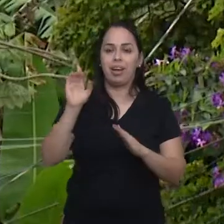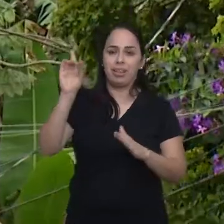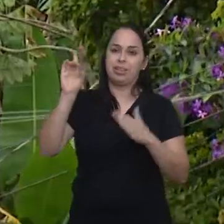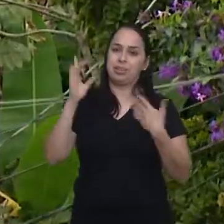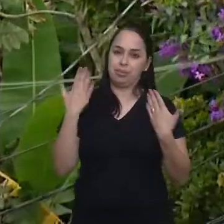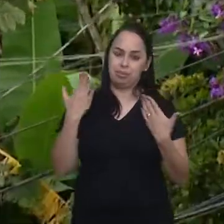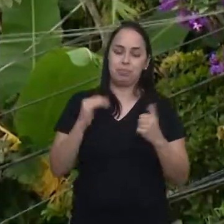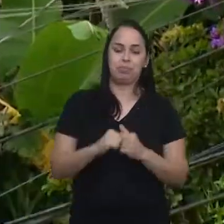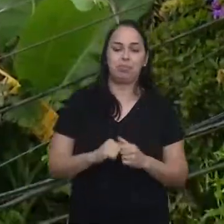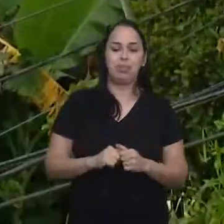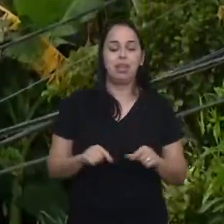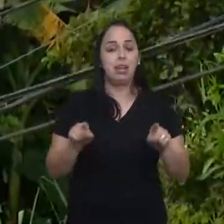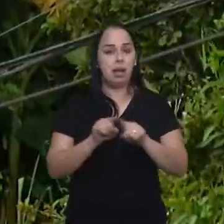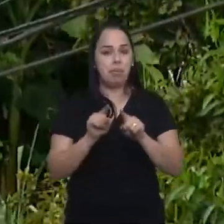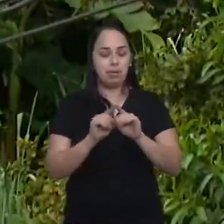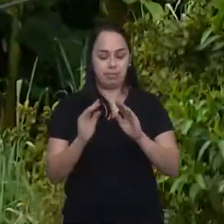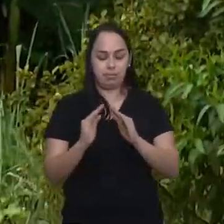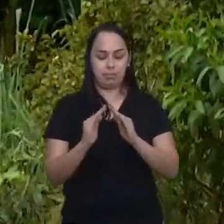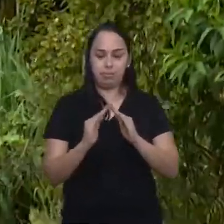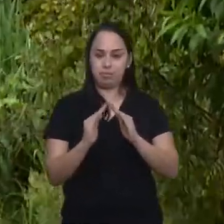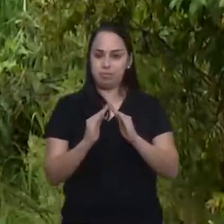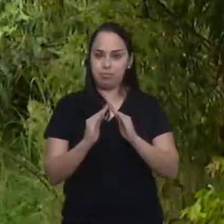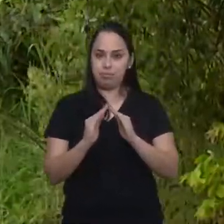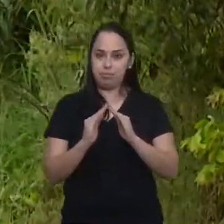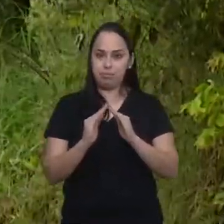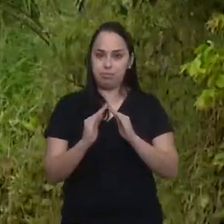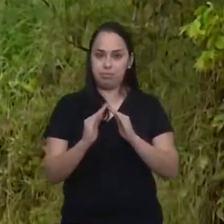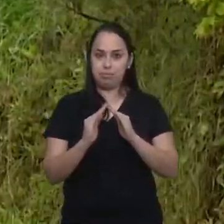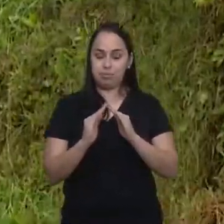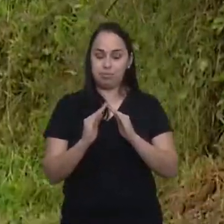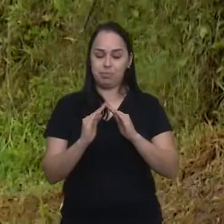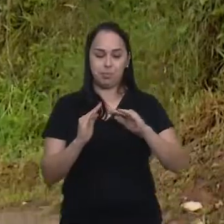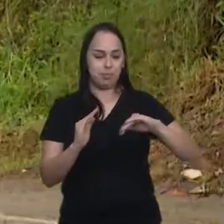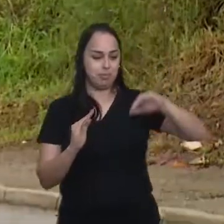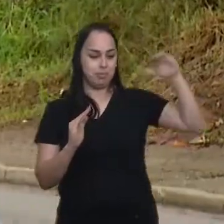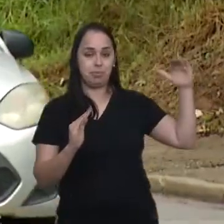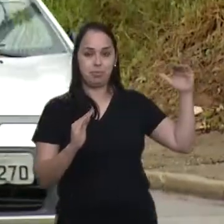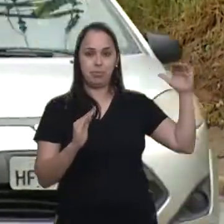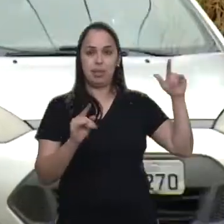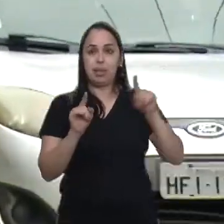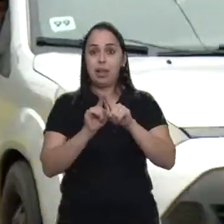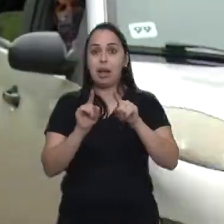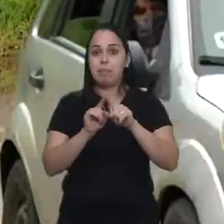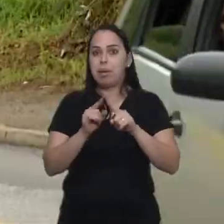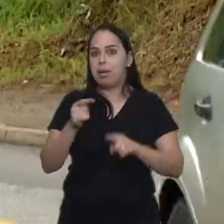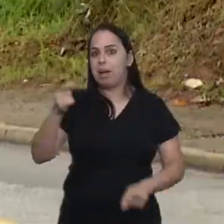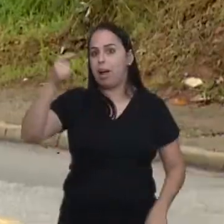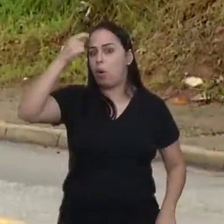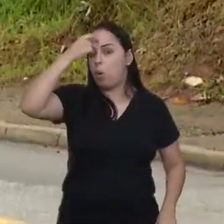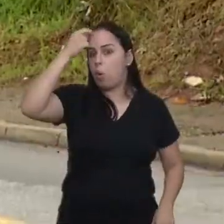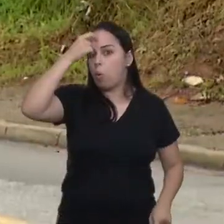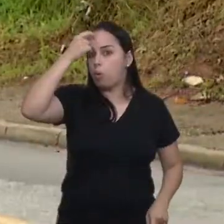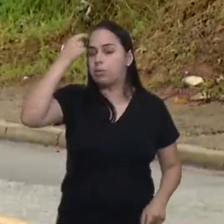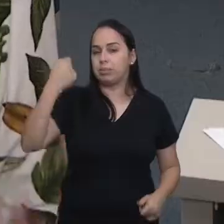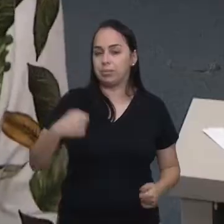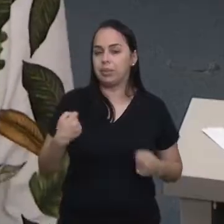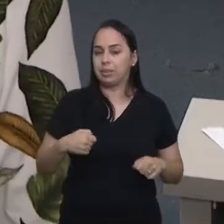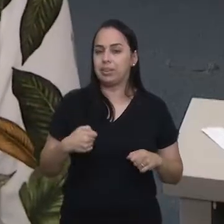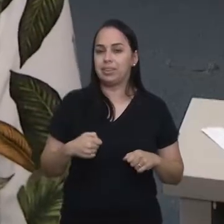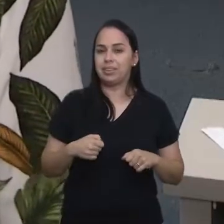chuva. Os vereadores também reforçam a necessidade das pessoas aumentarem a conscientização sobre o